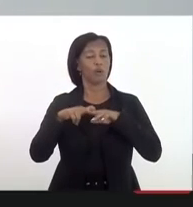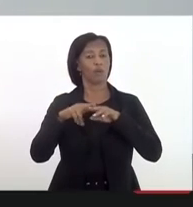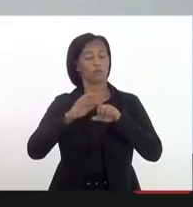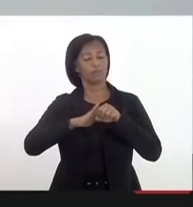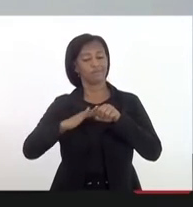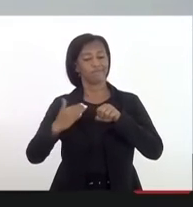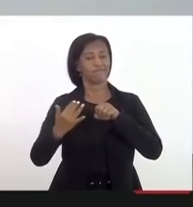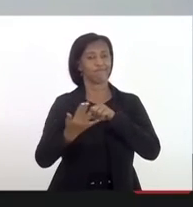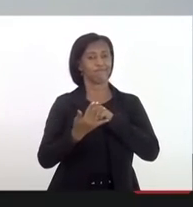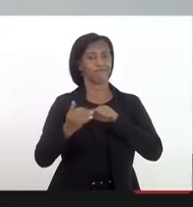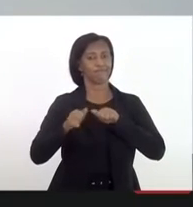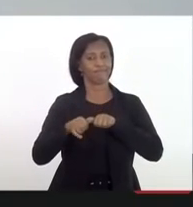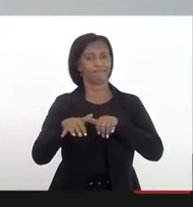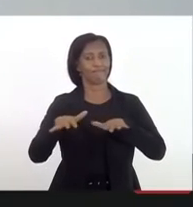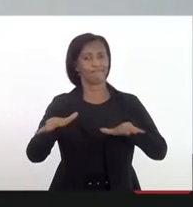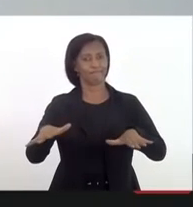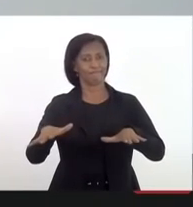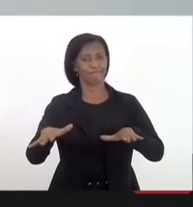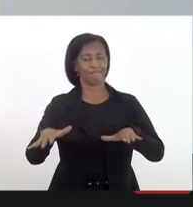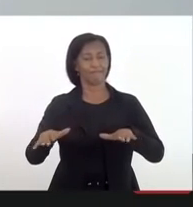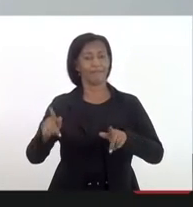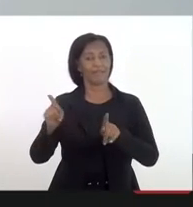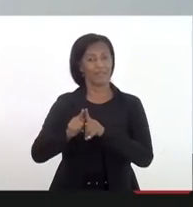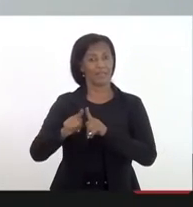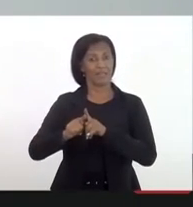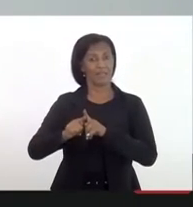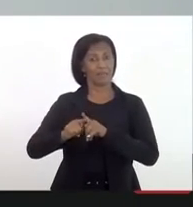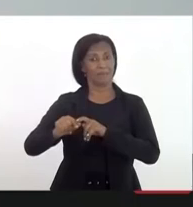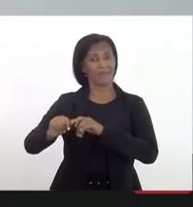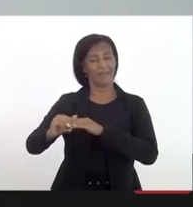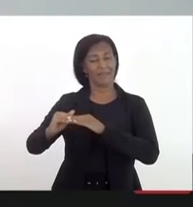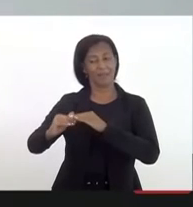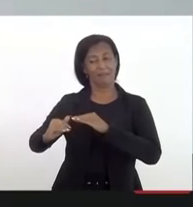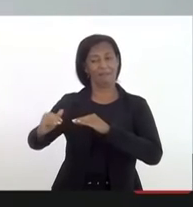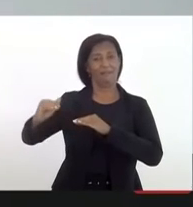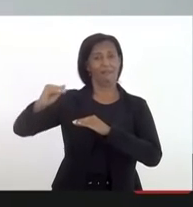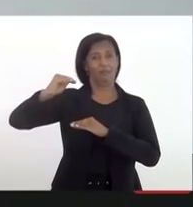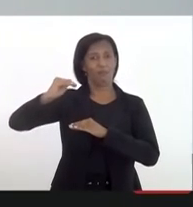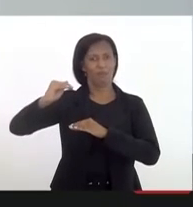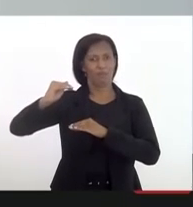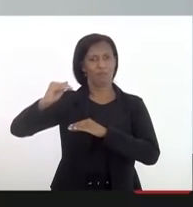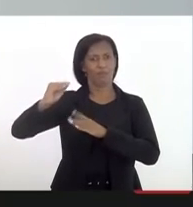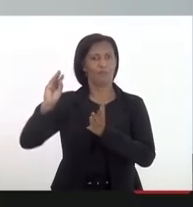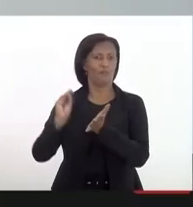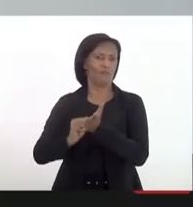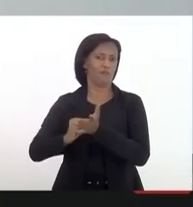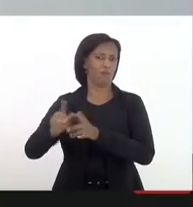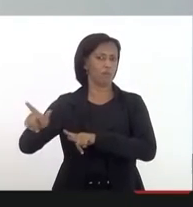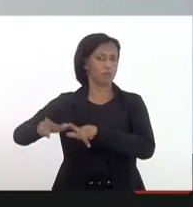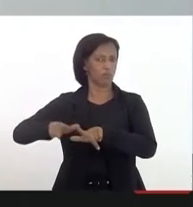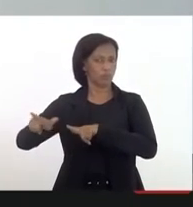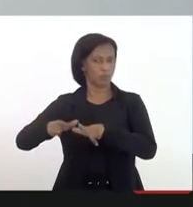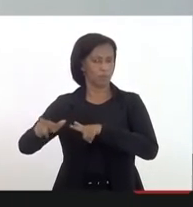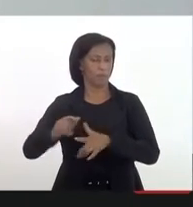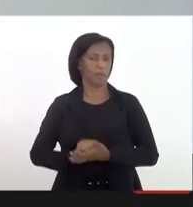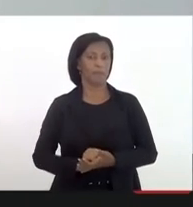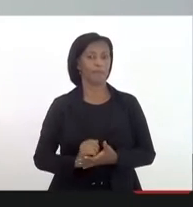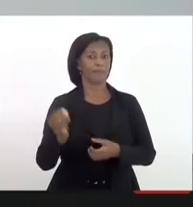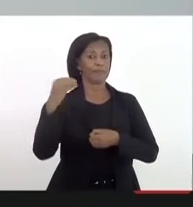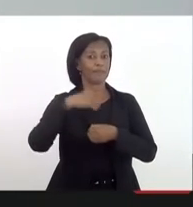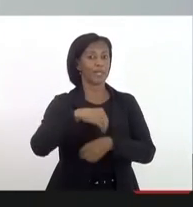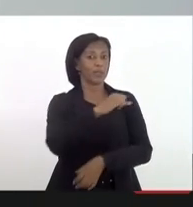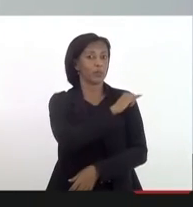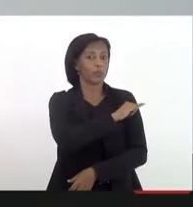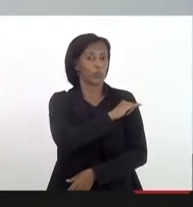Covid, de um aumento do desemprego. Dentro do estado do Rio, o gás representa hoje a maior vertente para essa